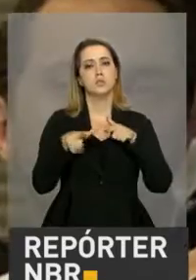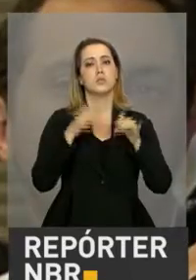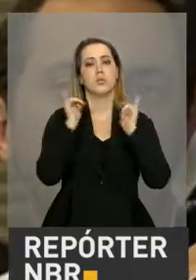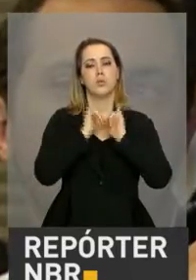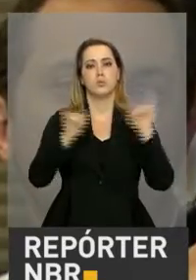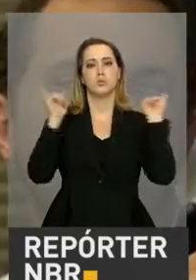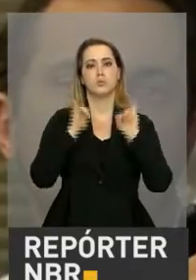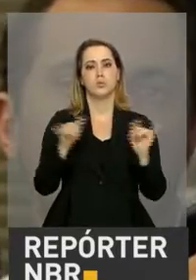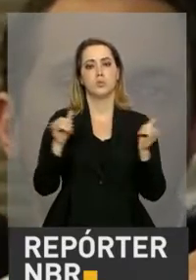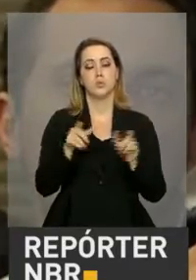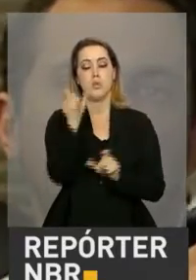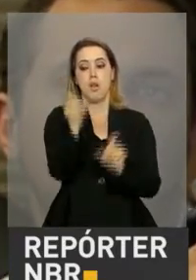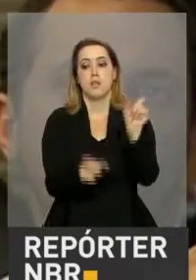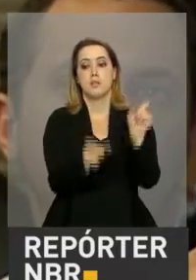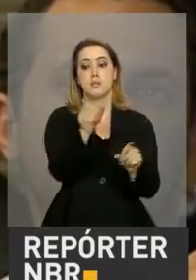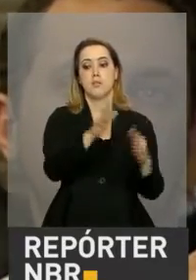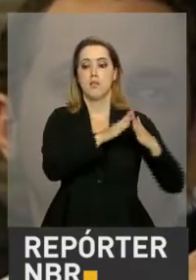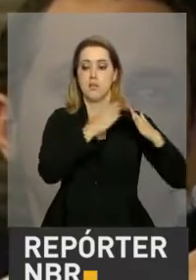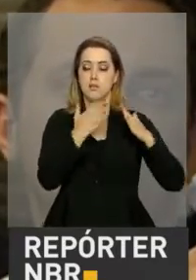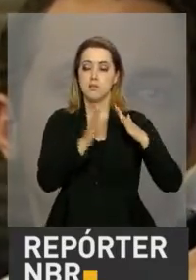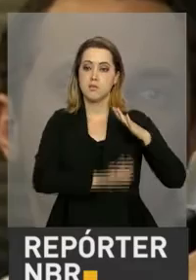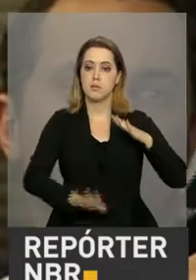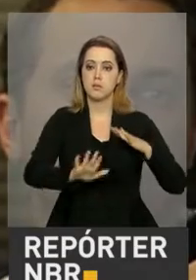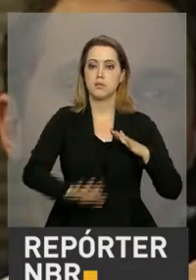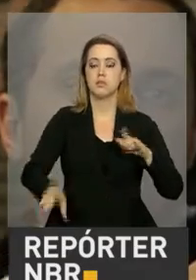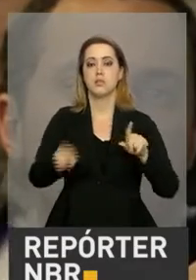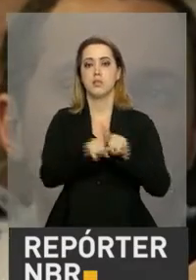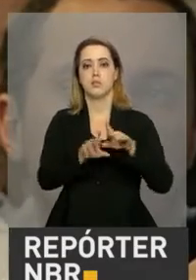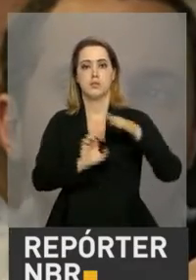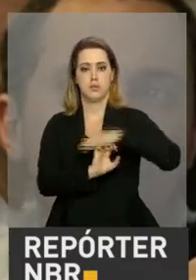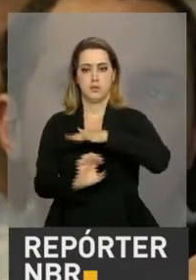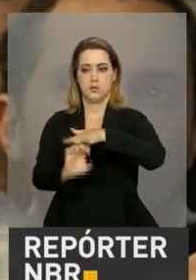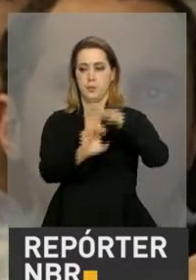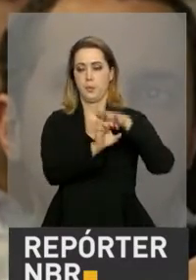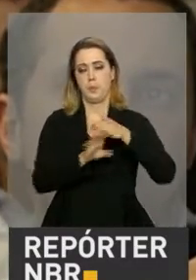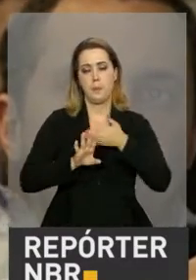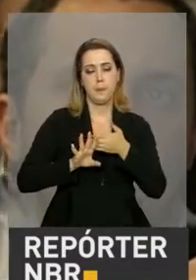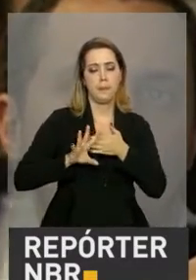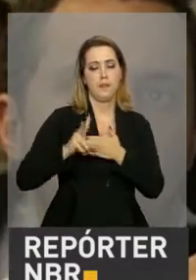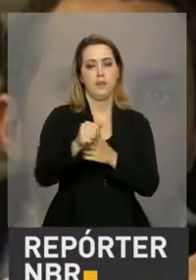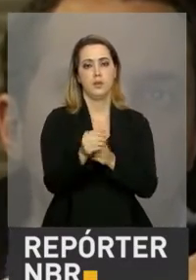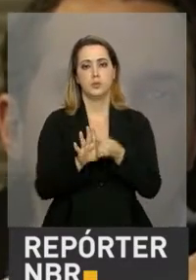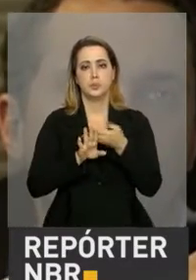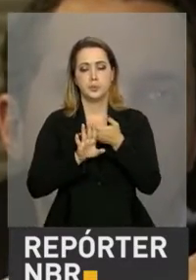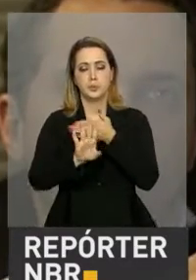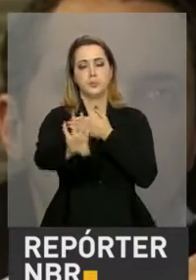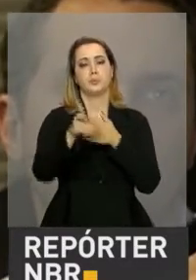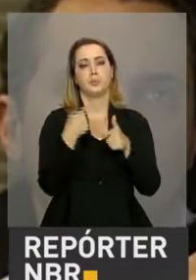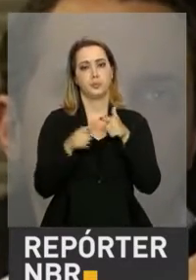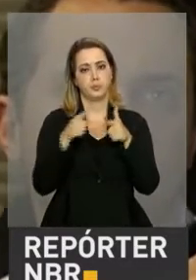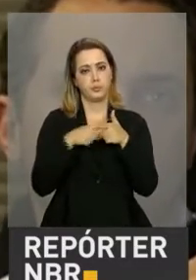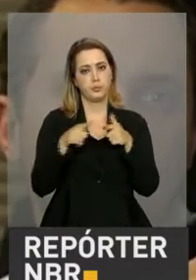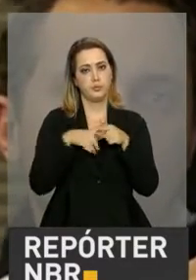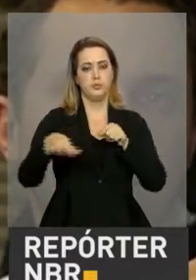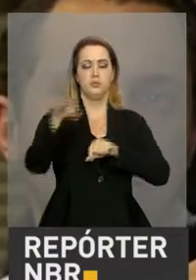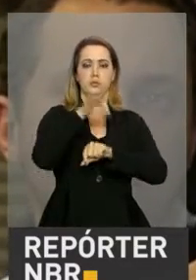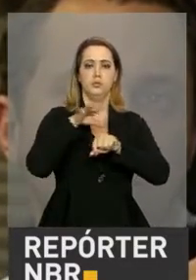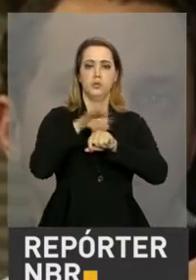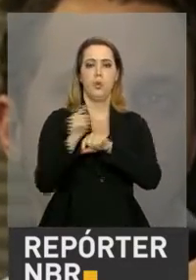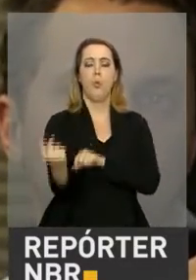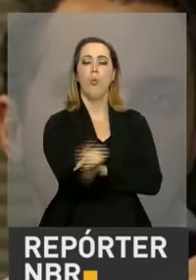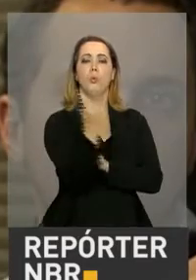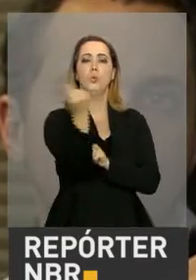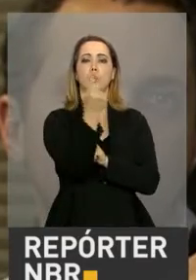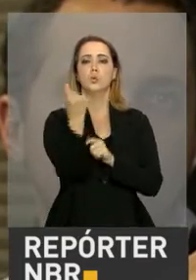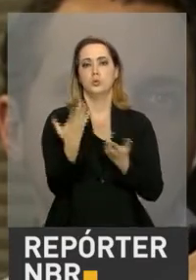conscientização dos alunos nas escolas e presos todos contra o mosquito porque é a única forma de nós evitarmos